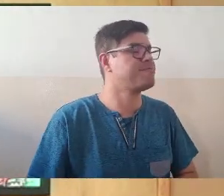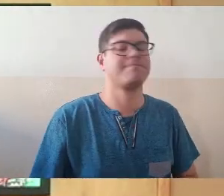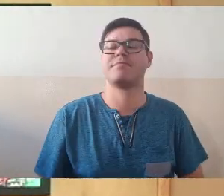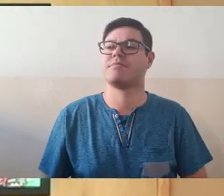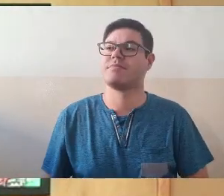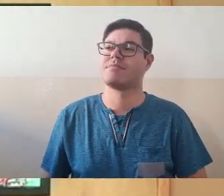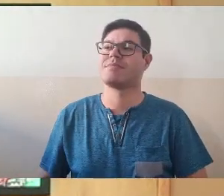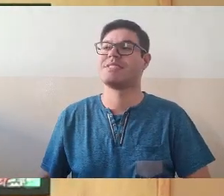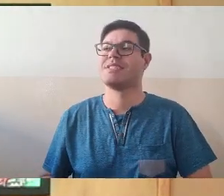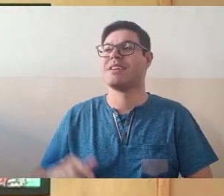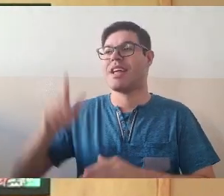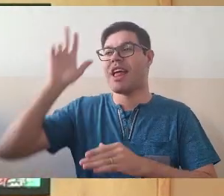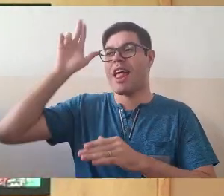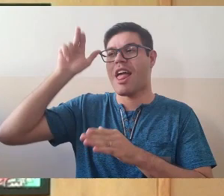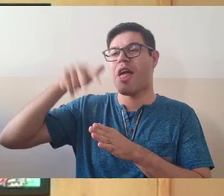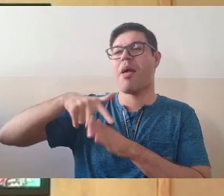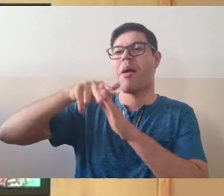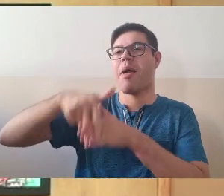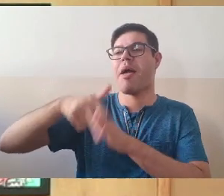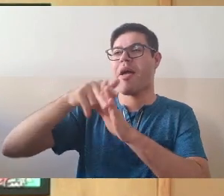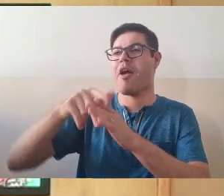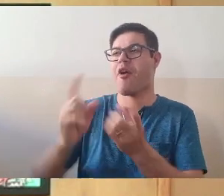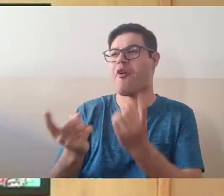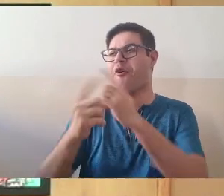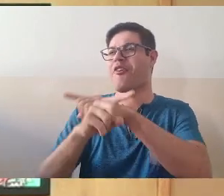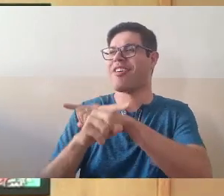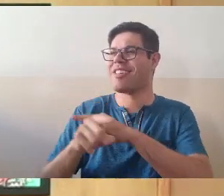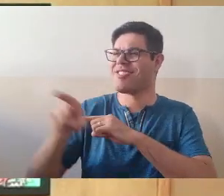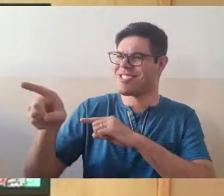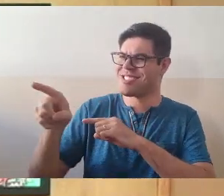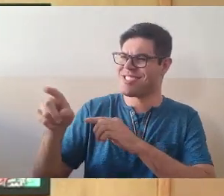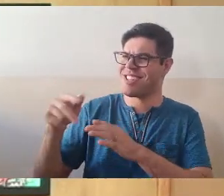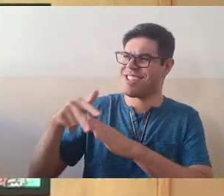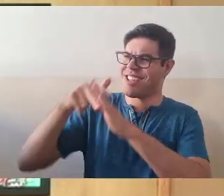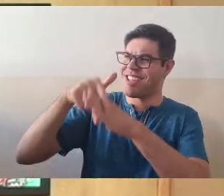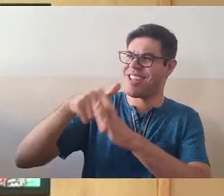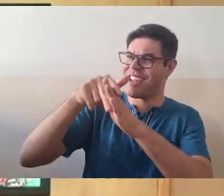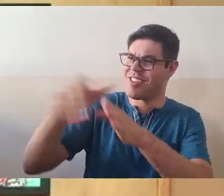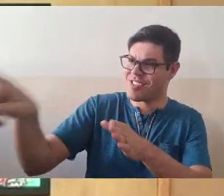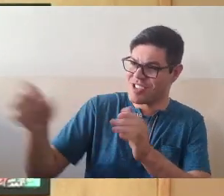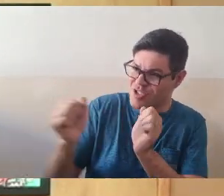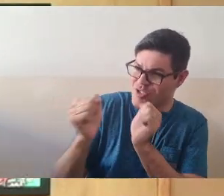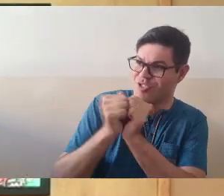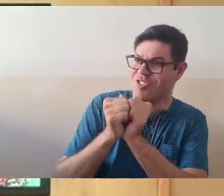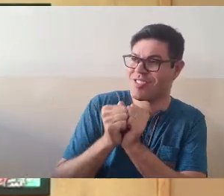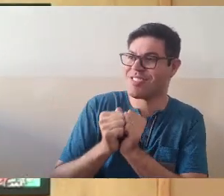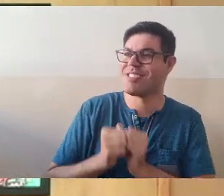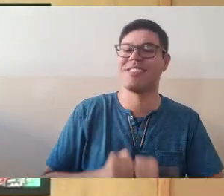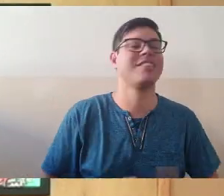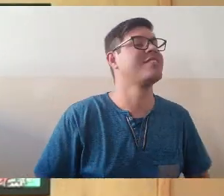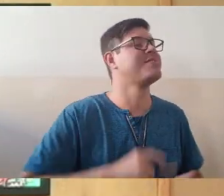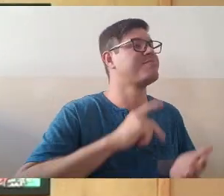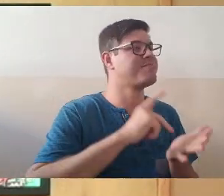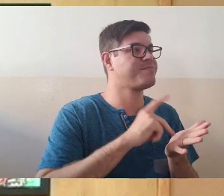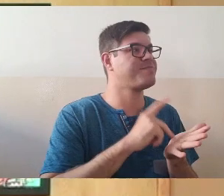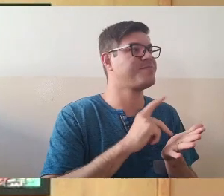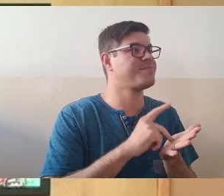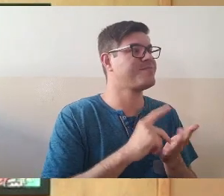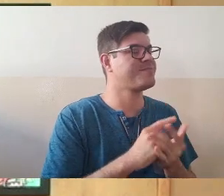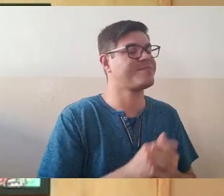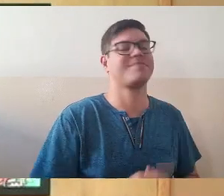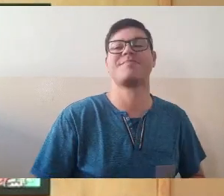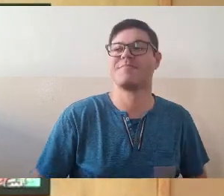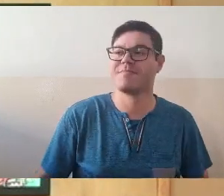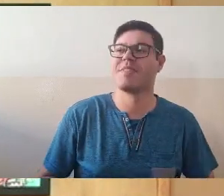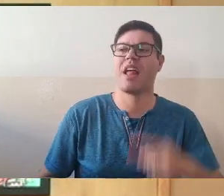a cavalo ao contrário, fazia tudo. E você andava com ele olhava você. É verdade, é verdade, é verdade. Você se lembra disso, né? Lembra? Você